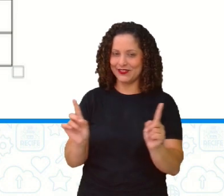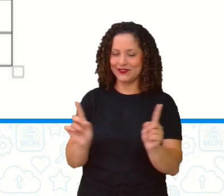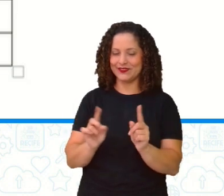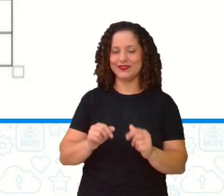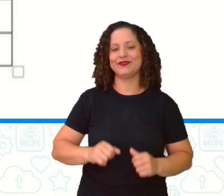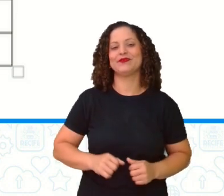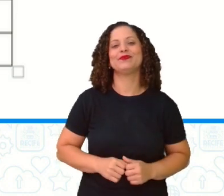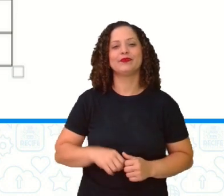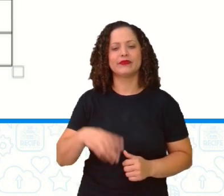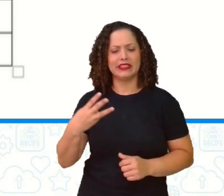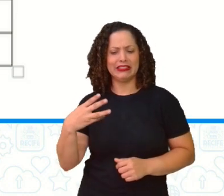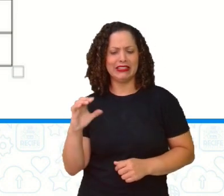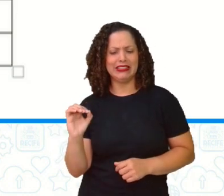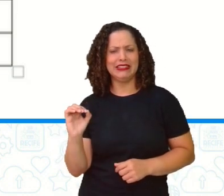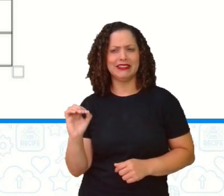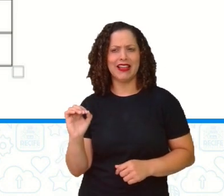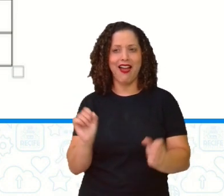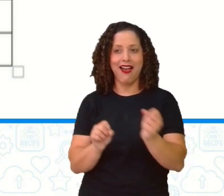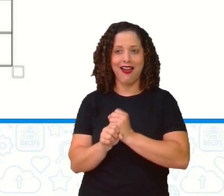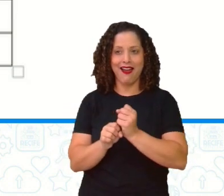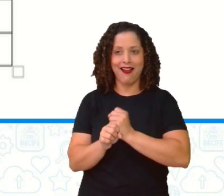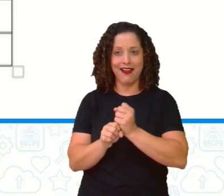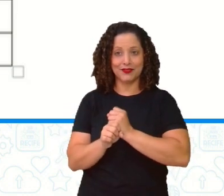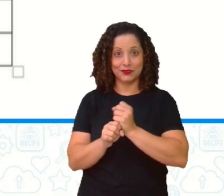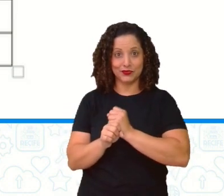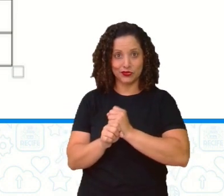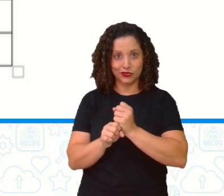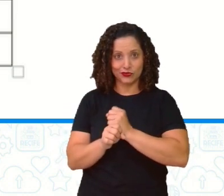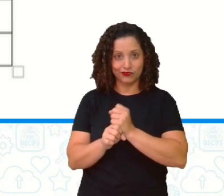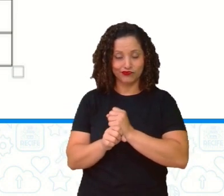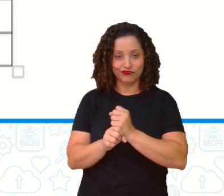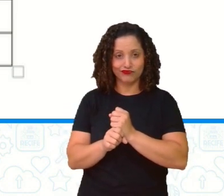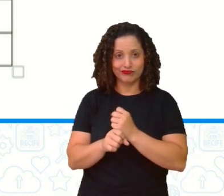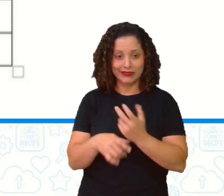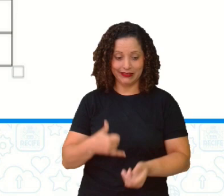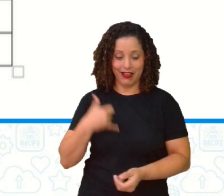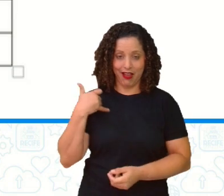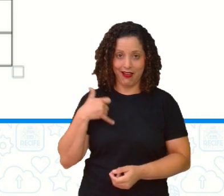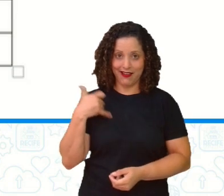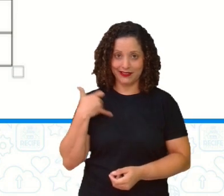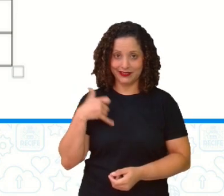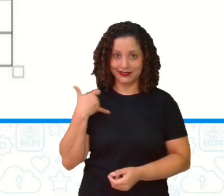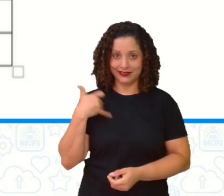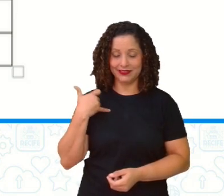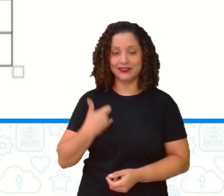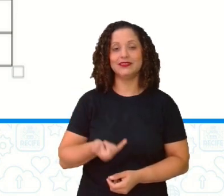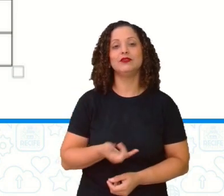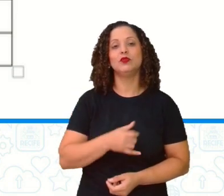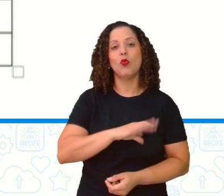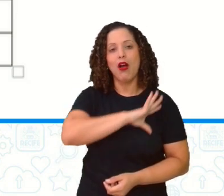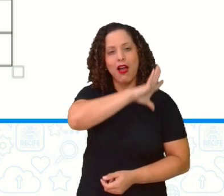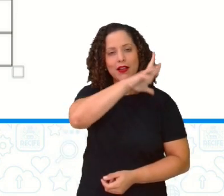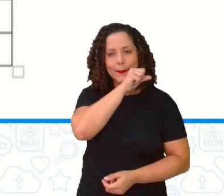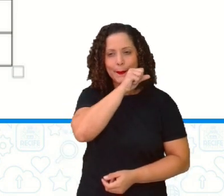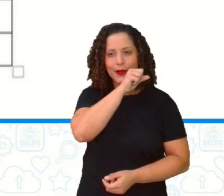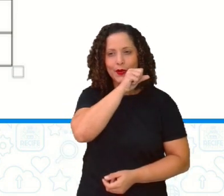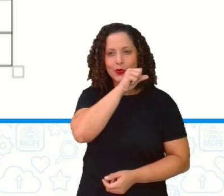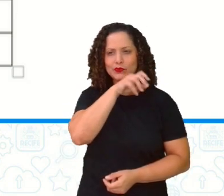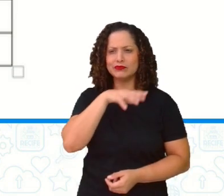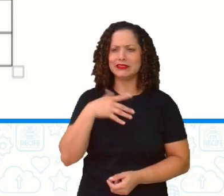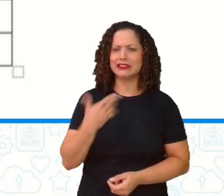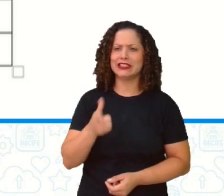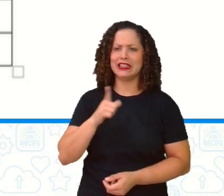mesmo. 30 anos ali é o tempo de vida do animal que vive mais. Se eu